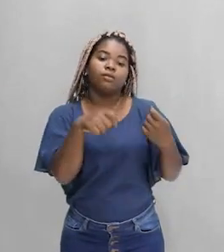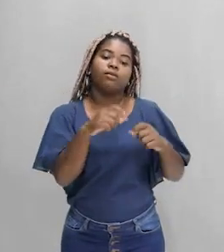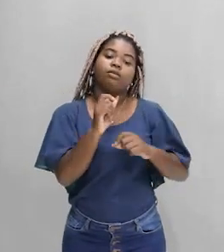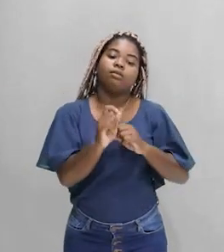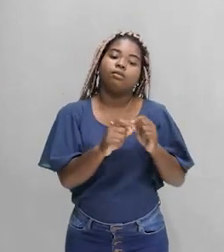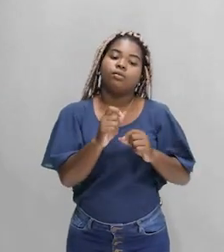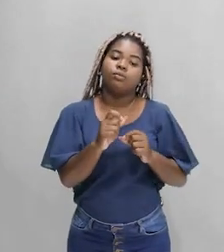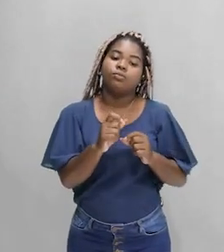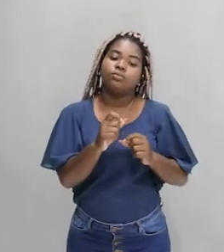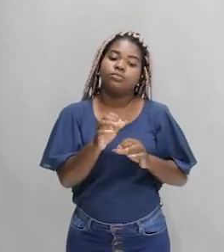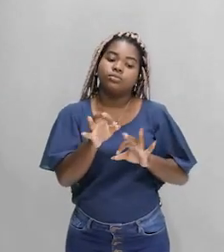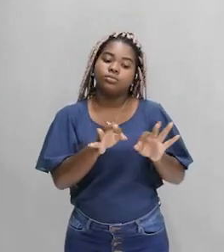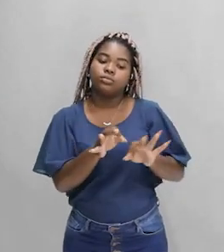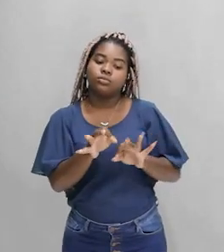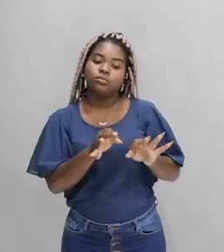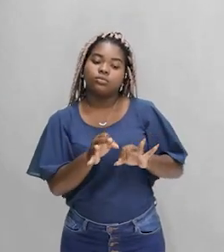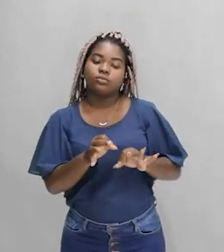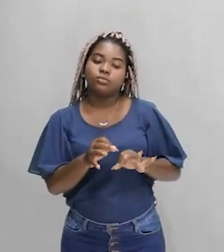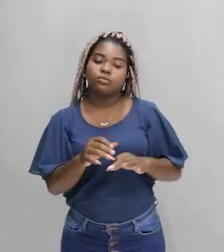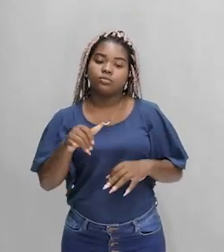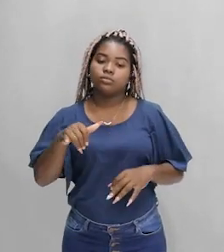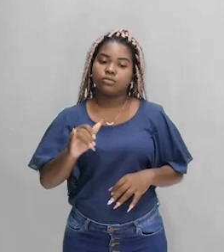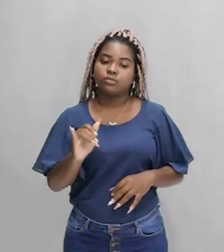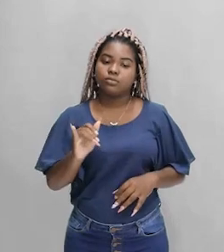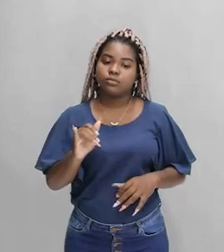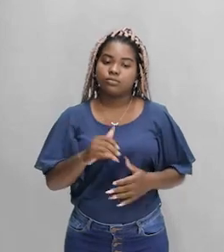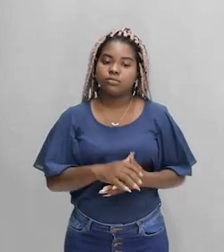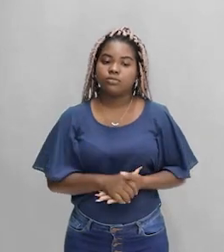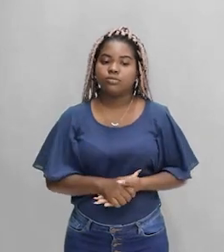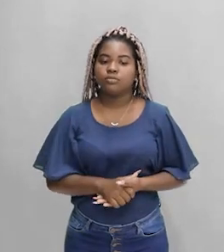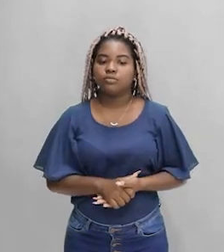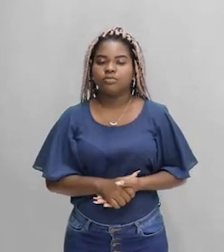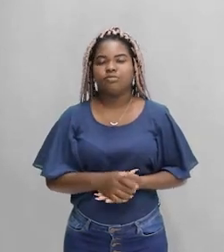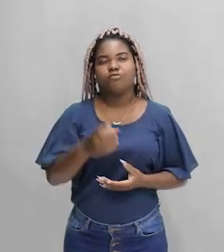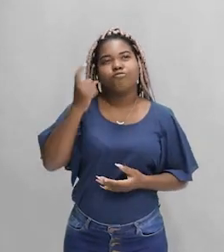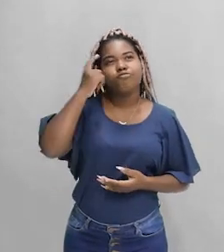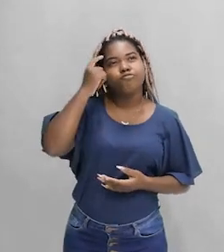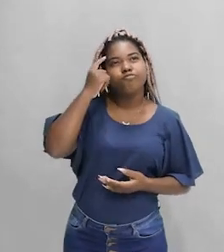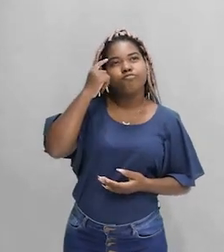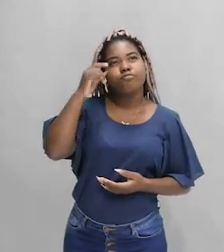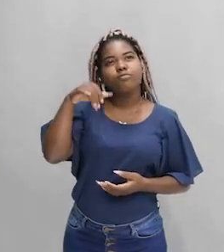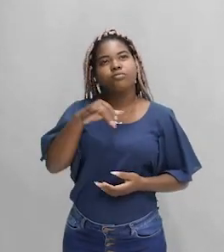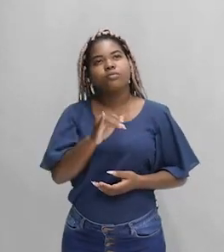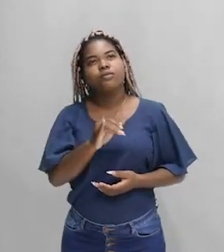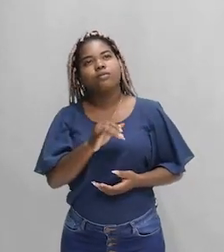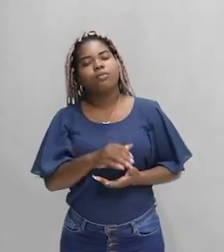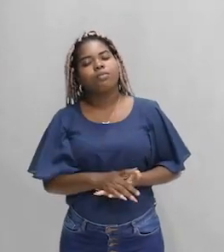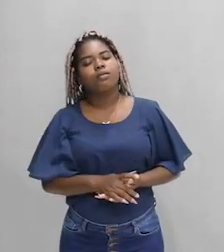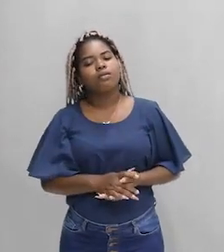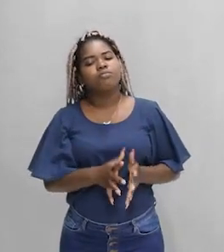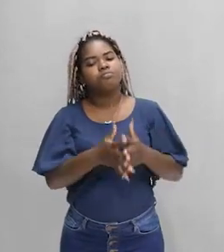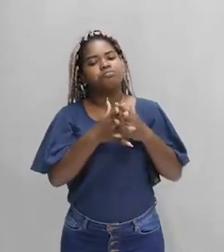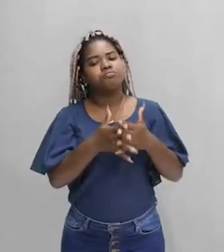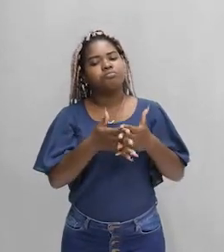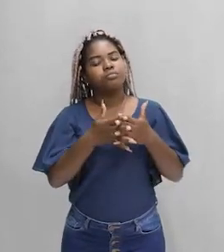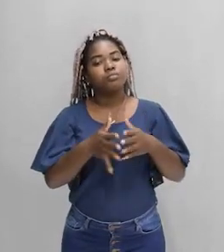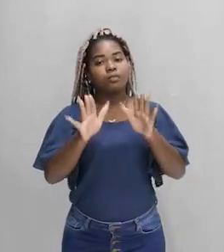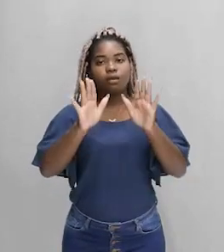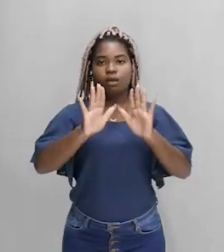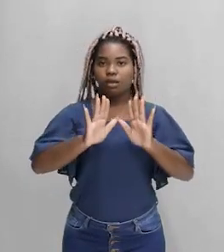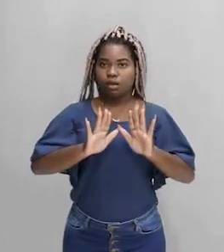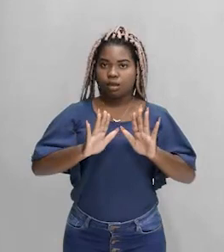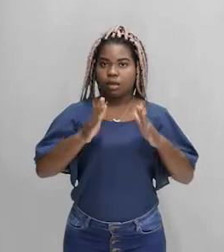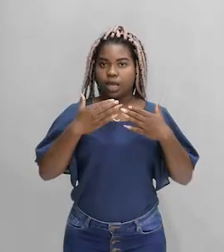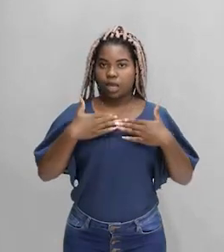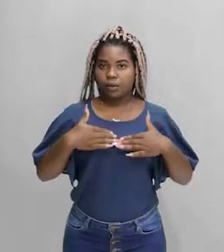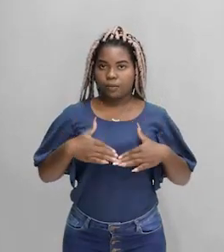o máximo de y. Eita, menor valor máximo, confundiu o meu juízo. Calma. Lembra que